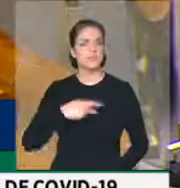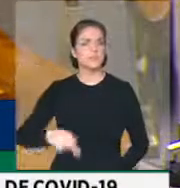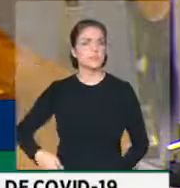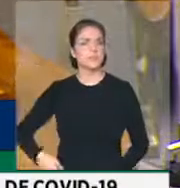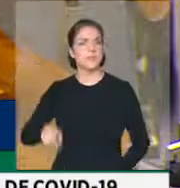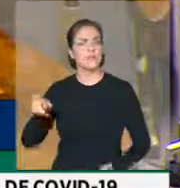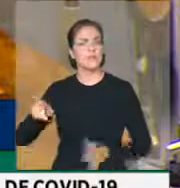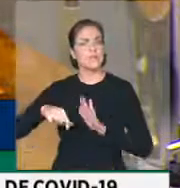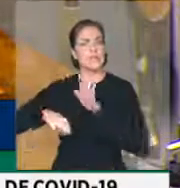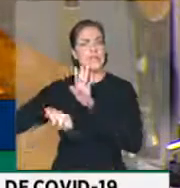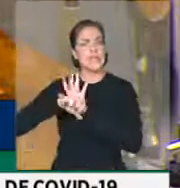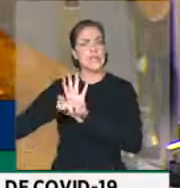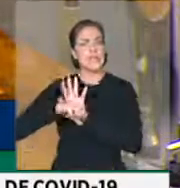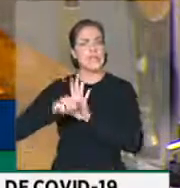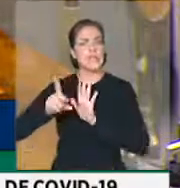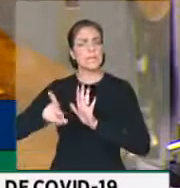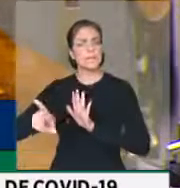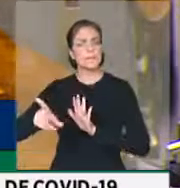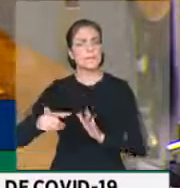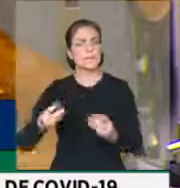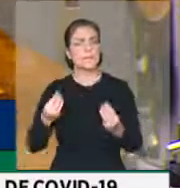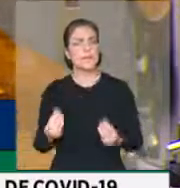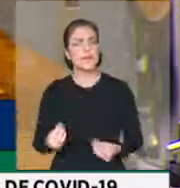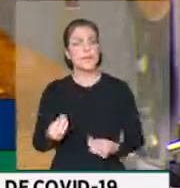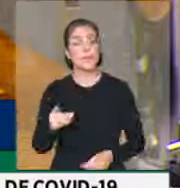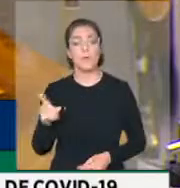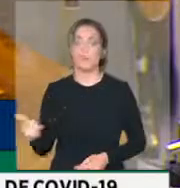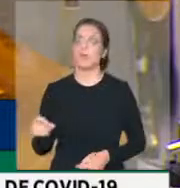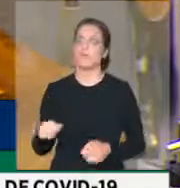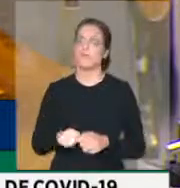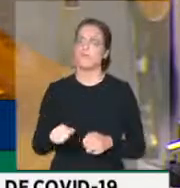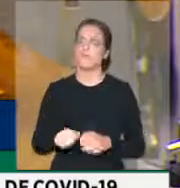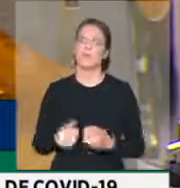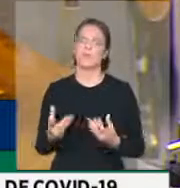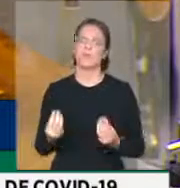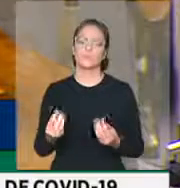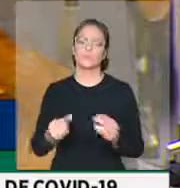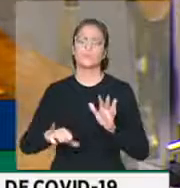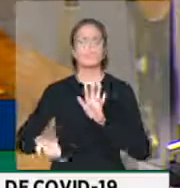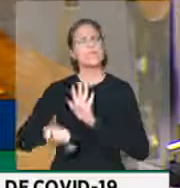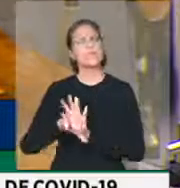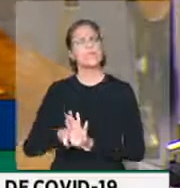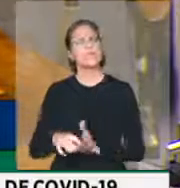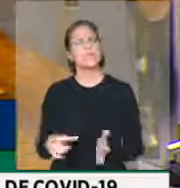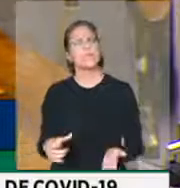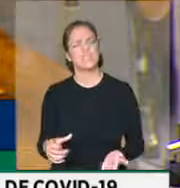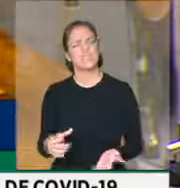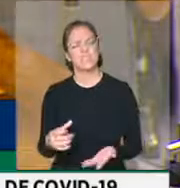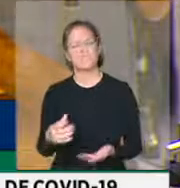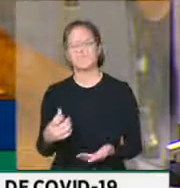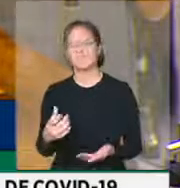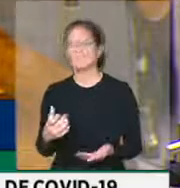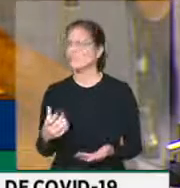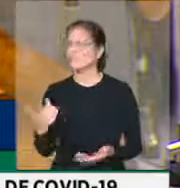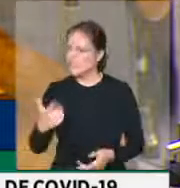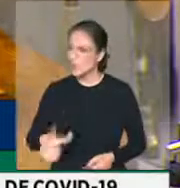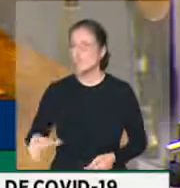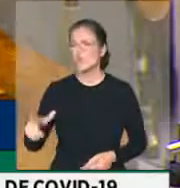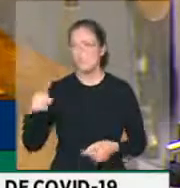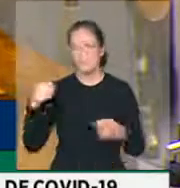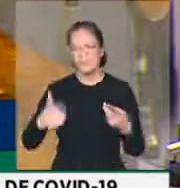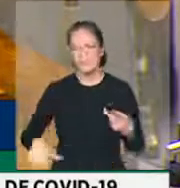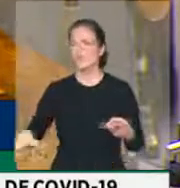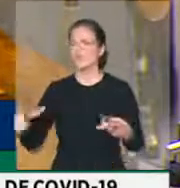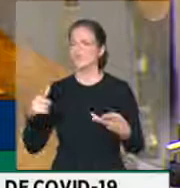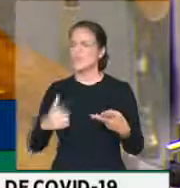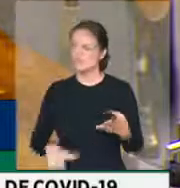que segue presidente da República, embora já tenha cometido tantos crimes de responsabilidade, tantas vezes ele rasgou